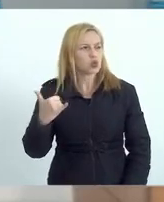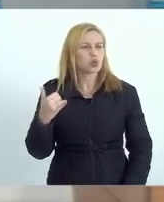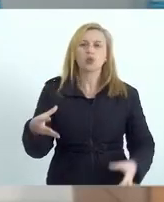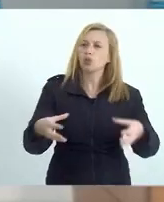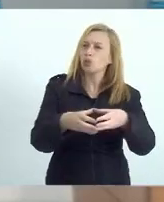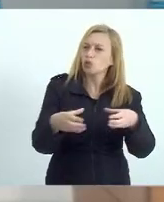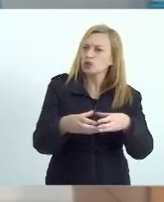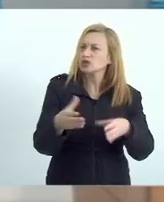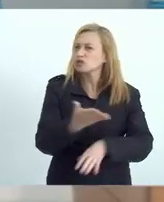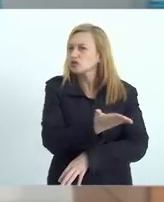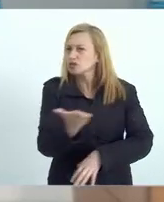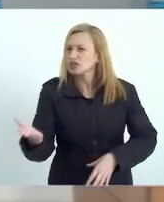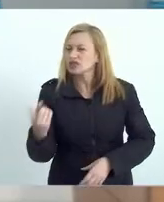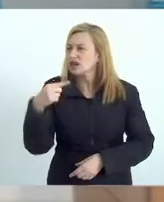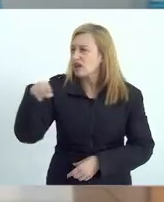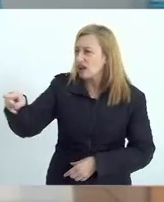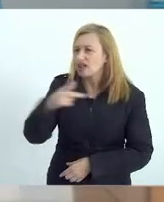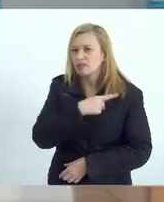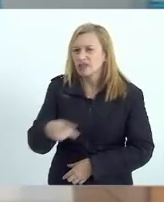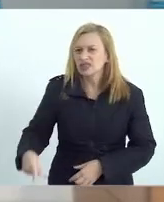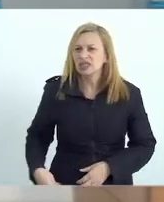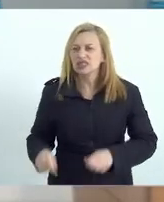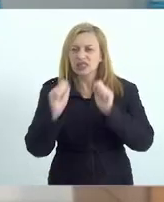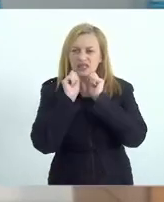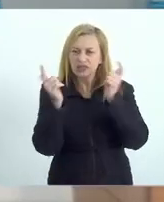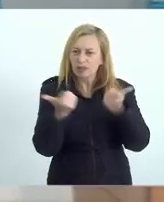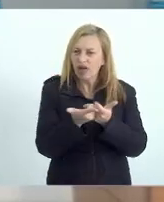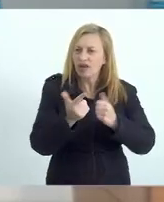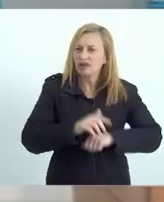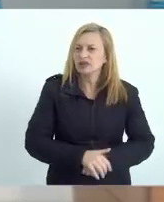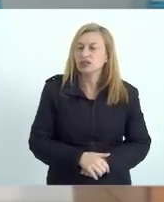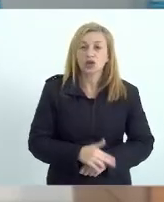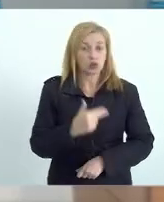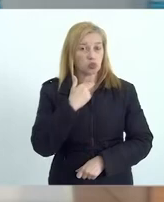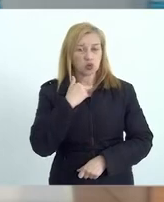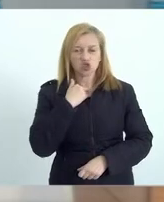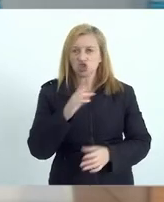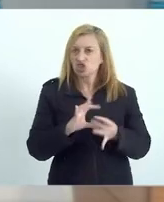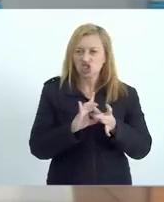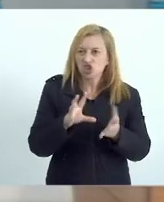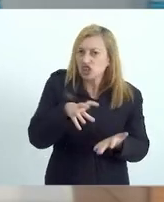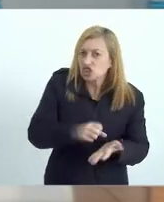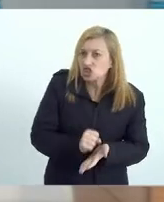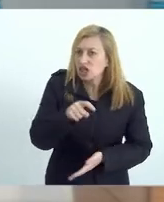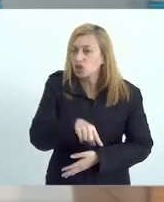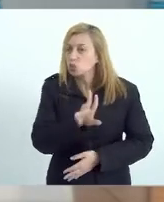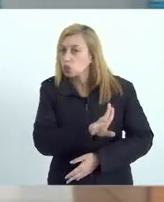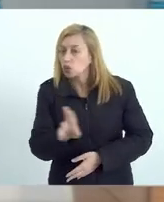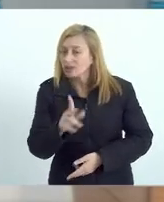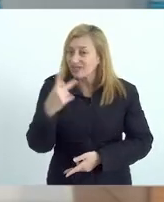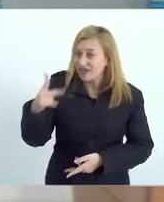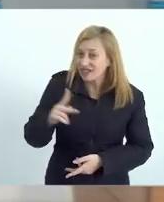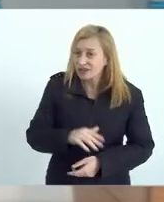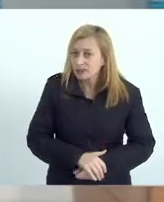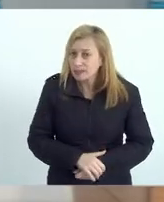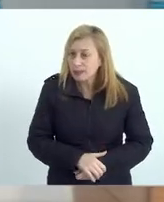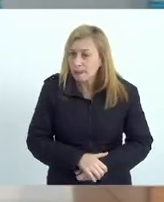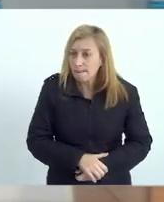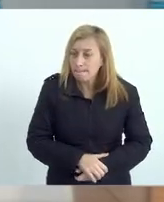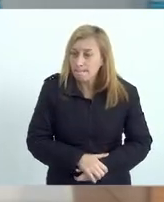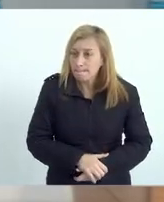comissão de vocês lá na presidência da Assembleia não poderia deixar de registrar que o nome dele